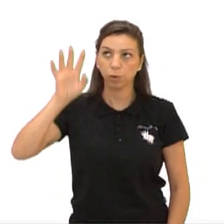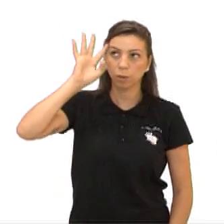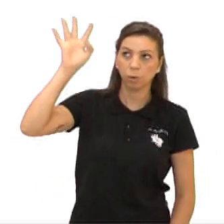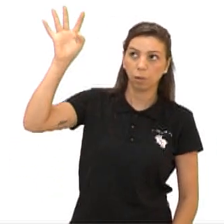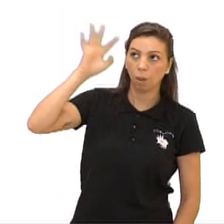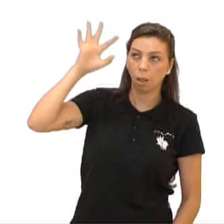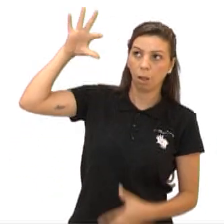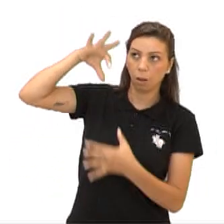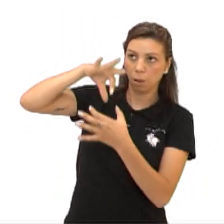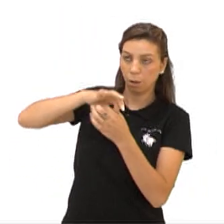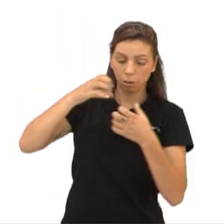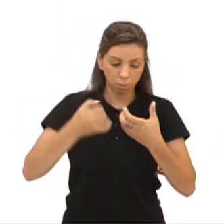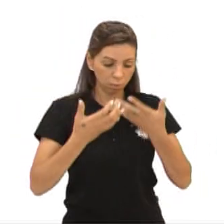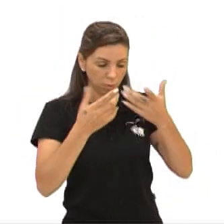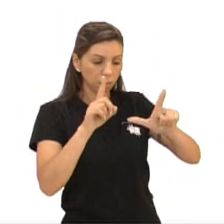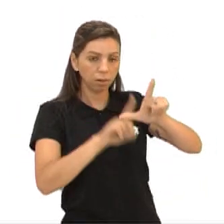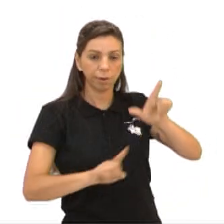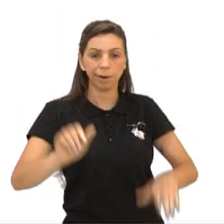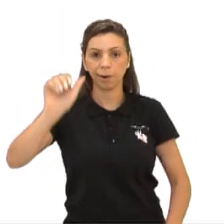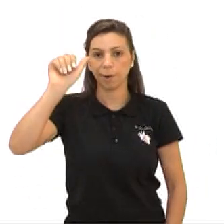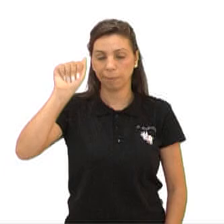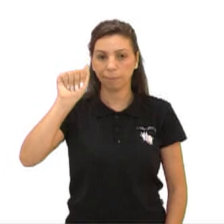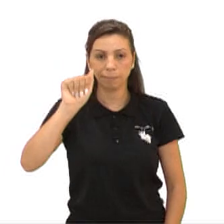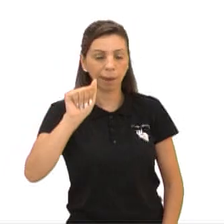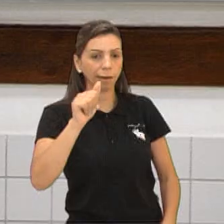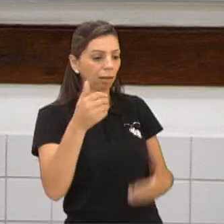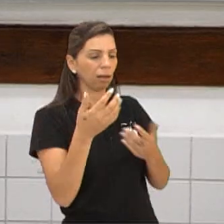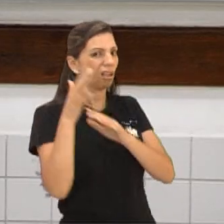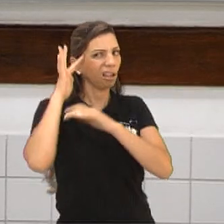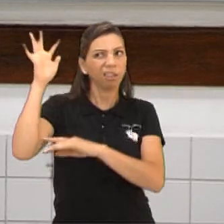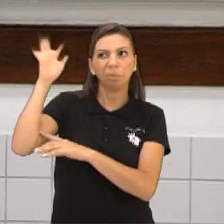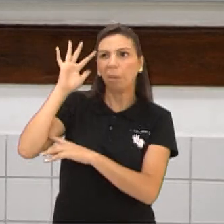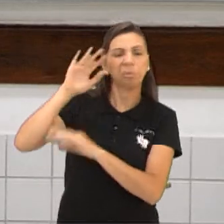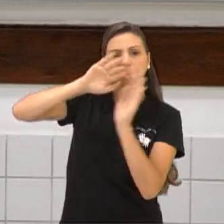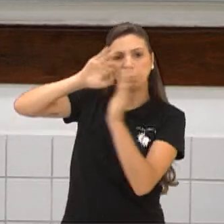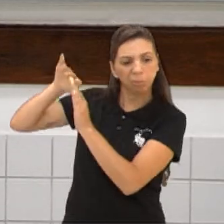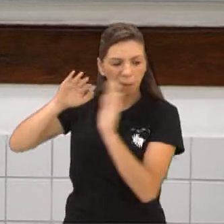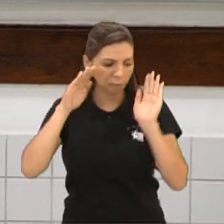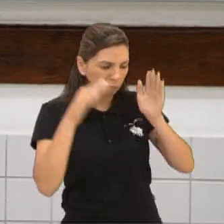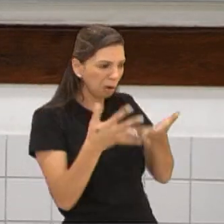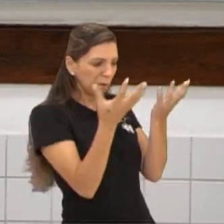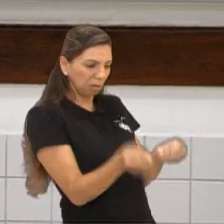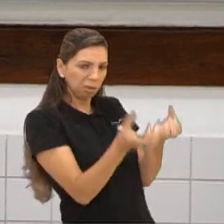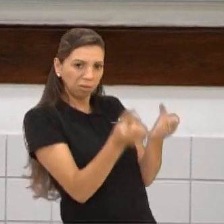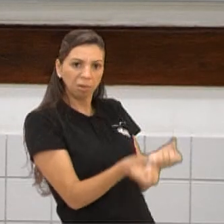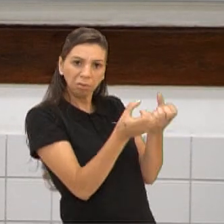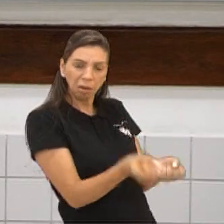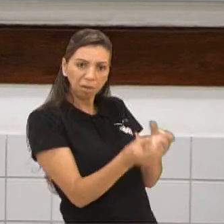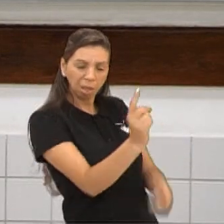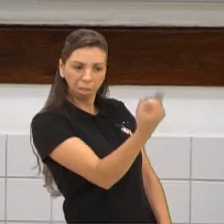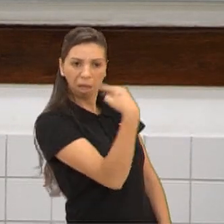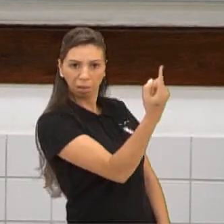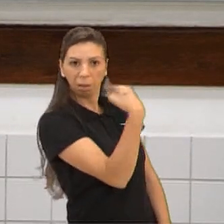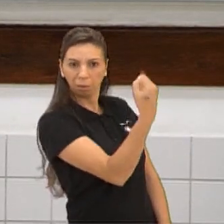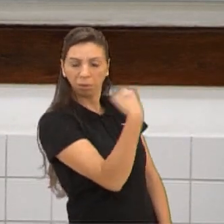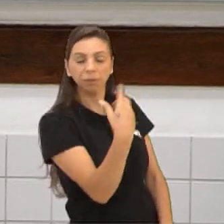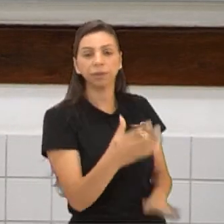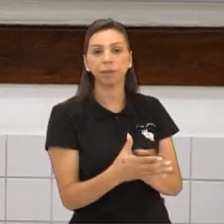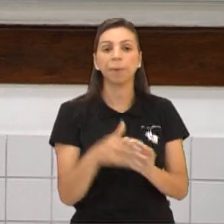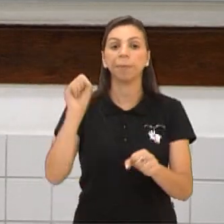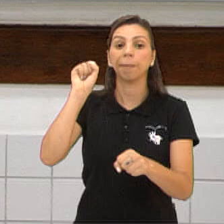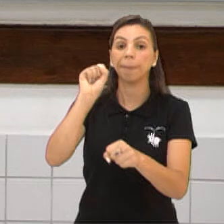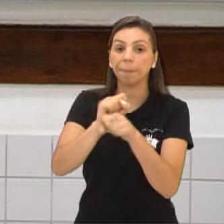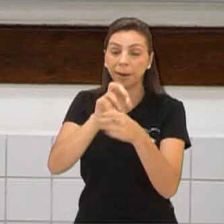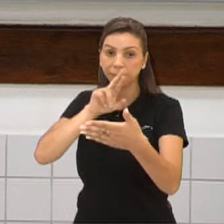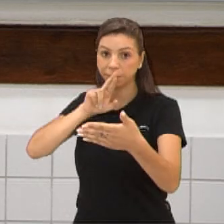ou letra B, seguir ordem sem reflexão sobre sua validade. Então, pare uns minutinhos aí,